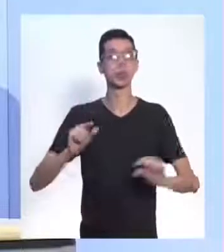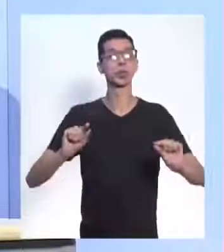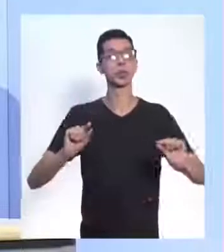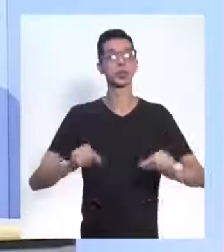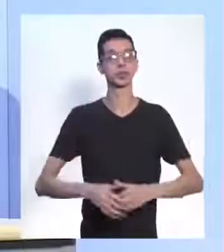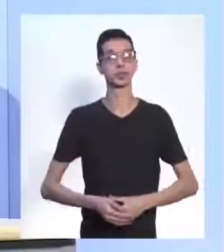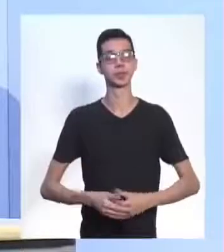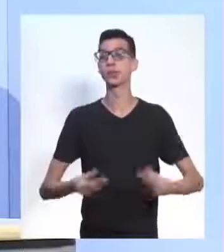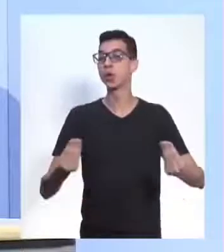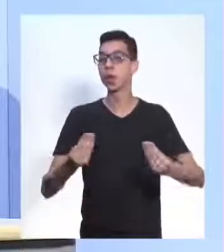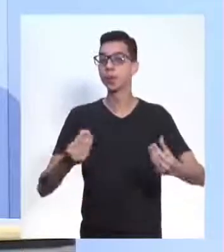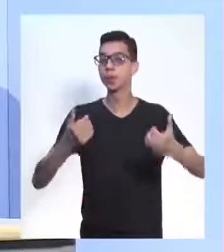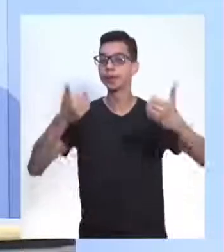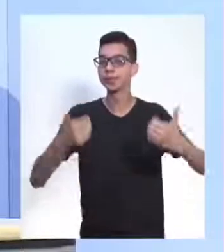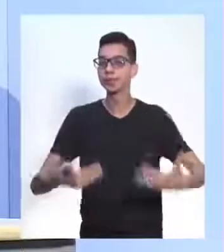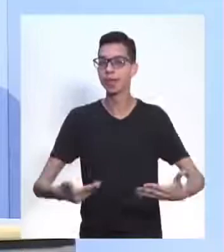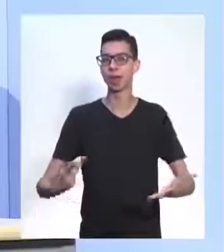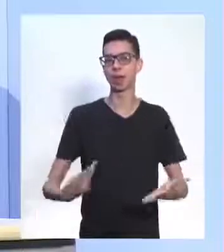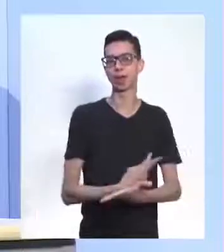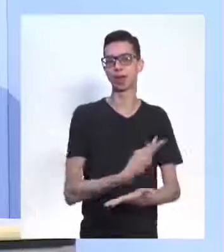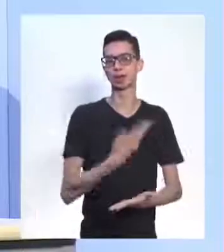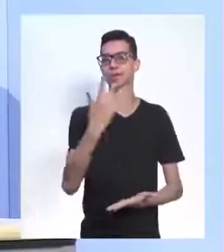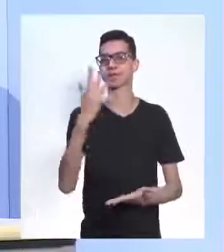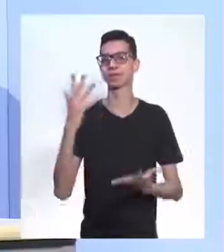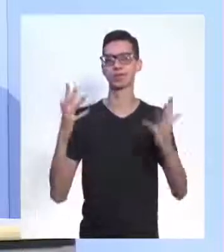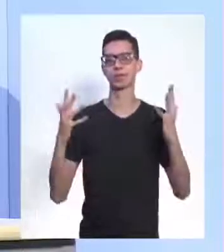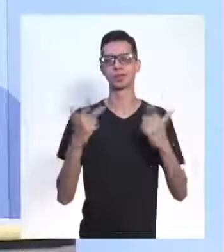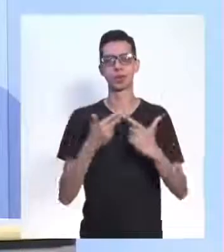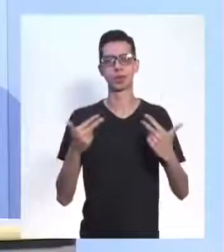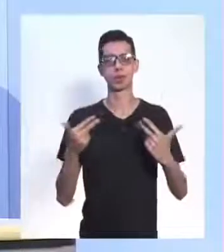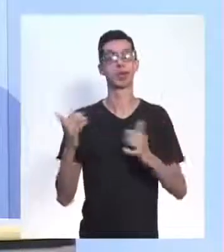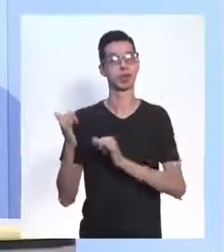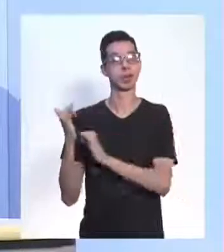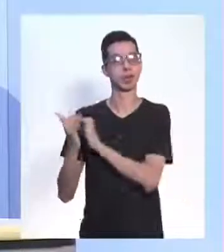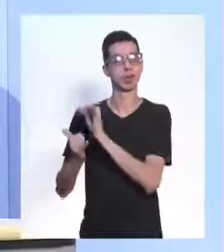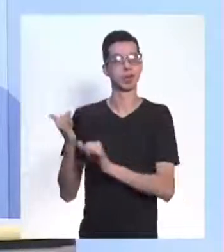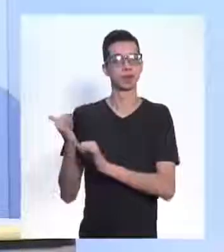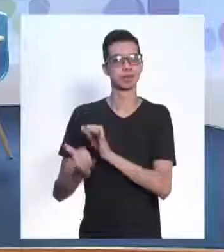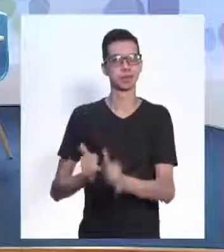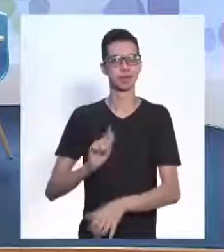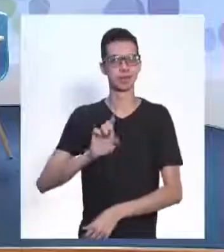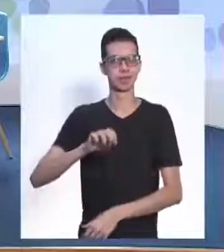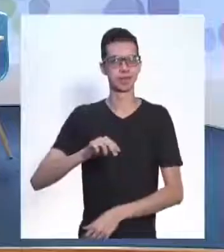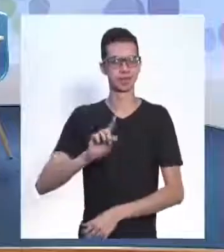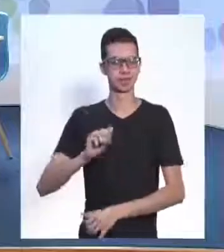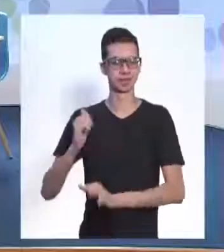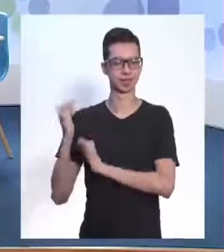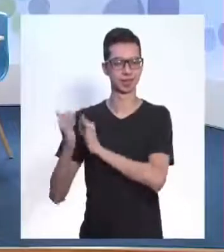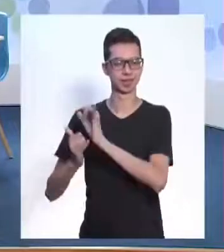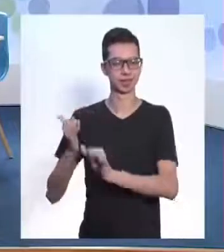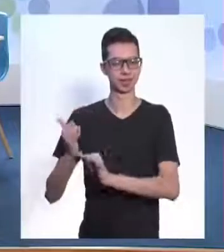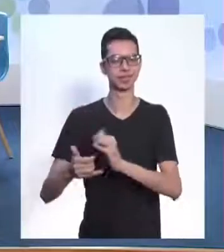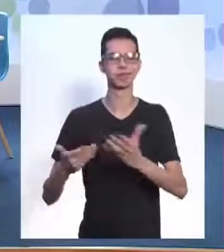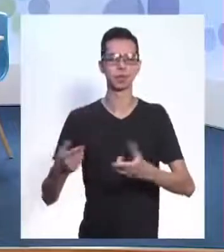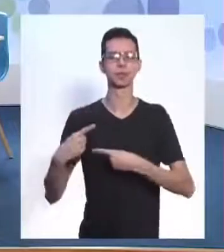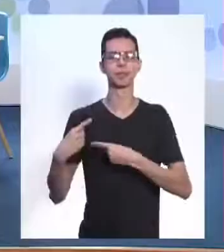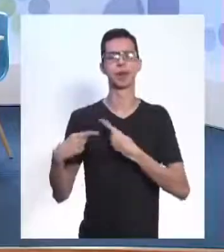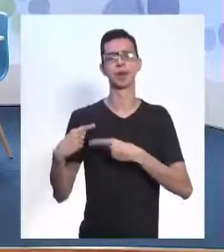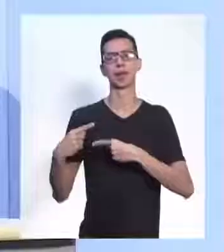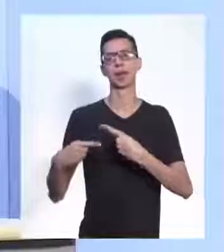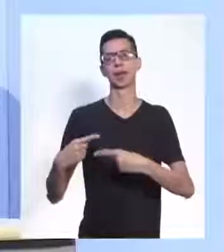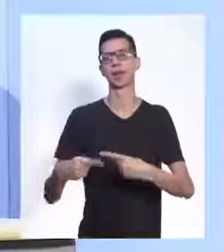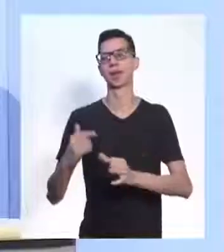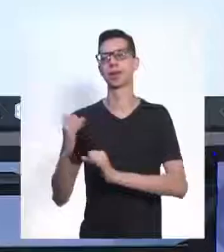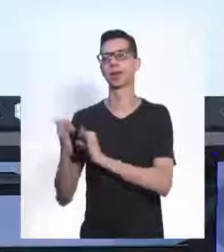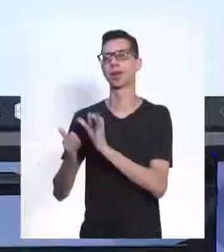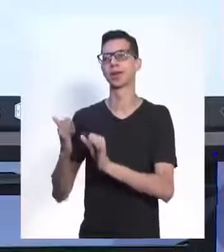forma de explicar os fenômenos da natureza através, então, das lendas. E essas lendas, né, passavam por gerações e gerações até chegar aos nossos